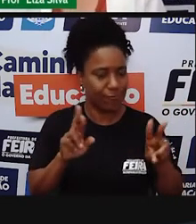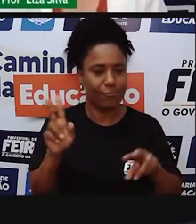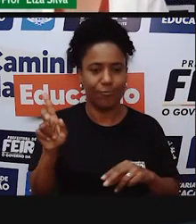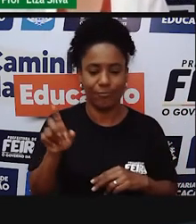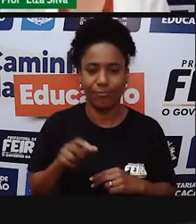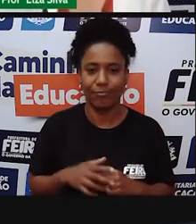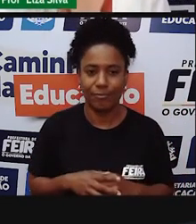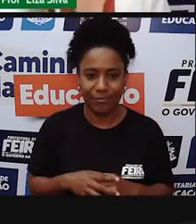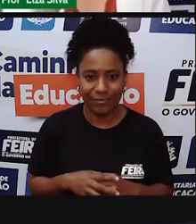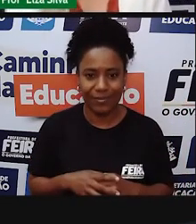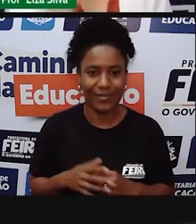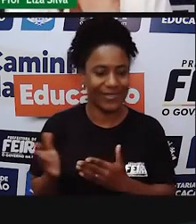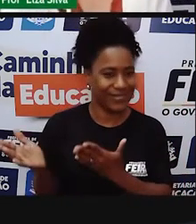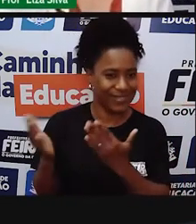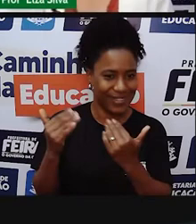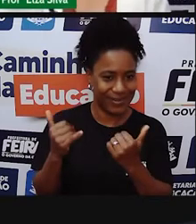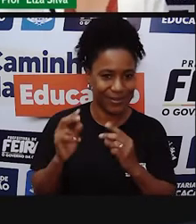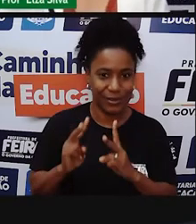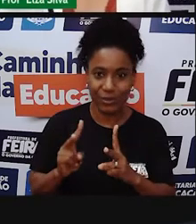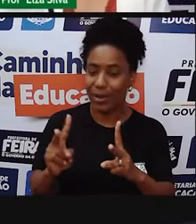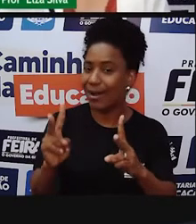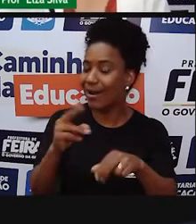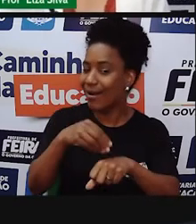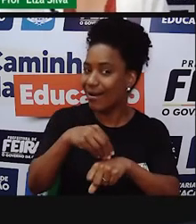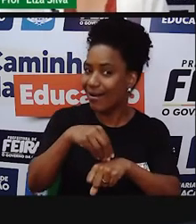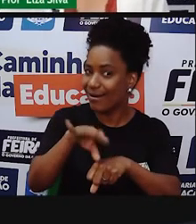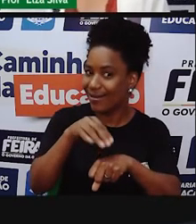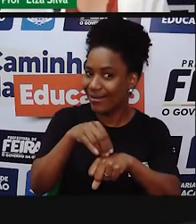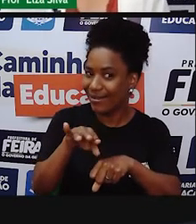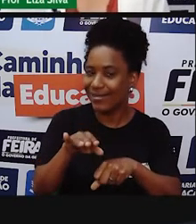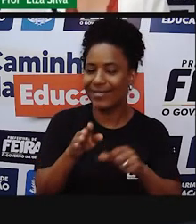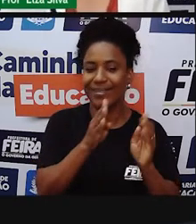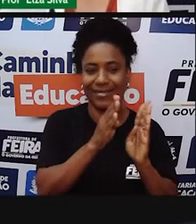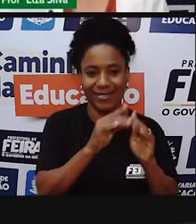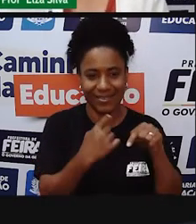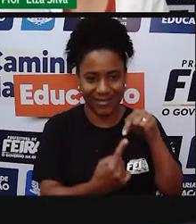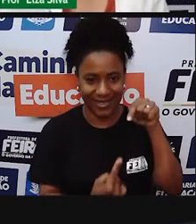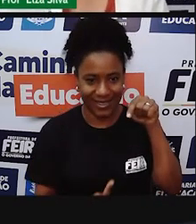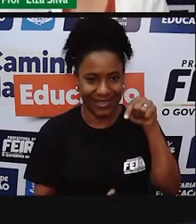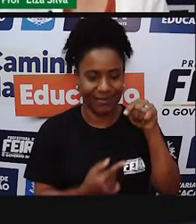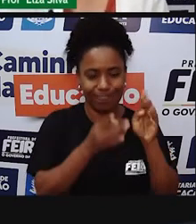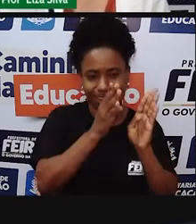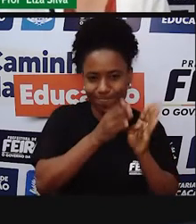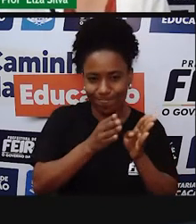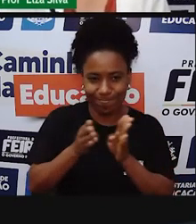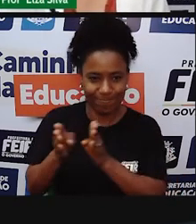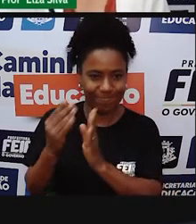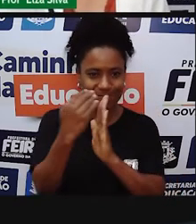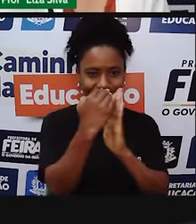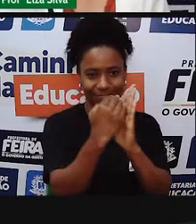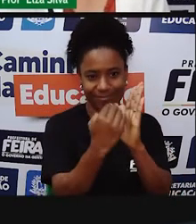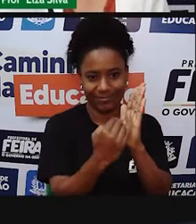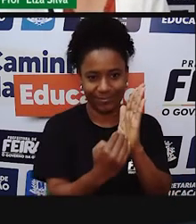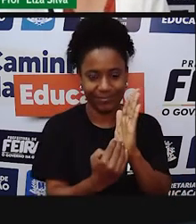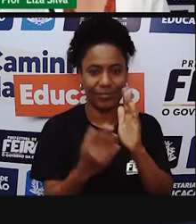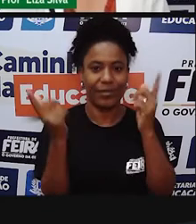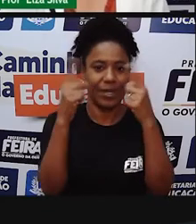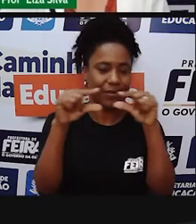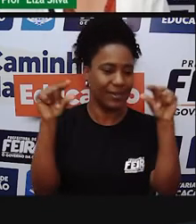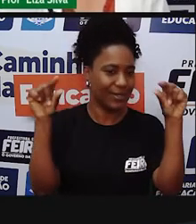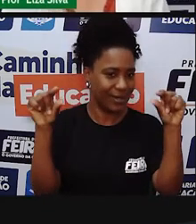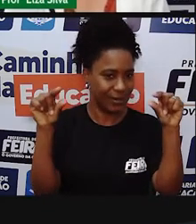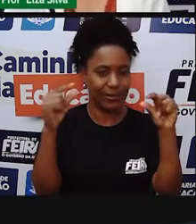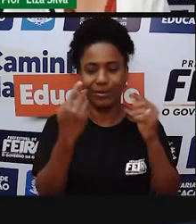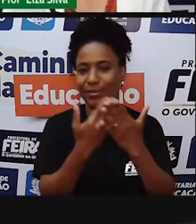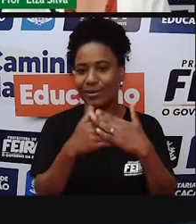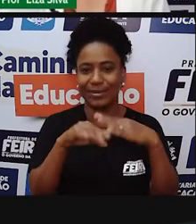Let's go! Segue aí novamente a dica de organização do seu caderno de inglês. Escreva o cabeçalho